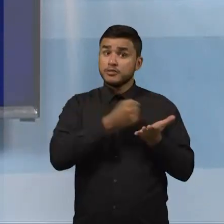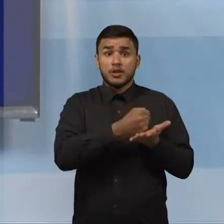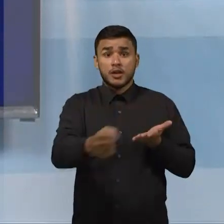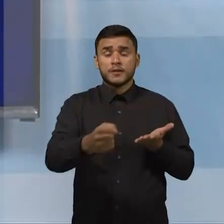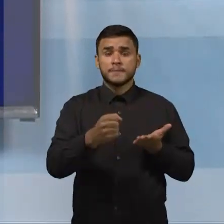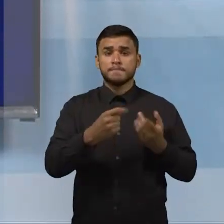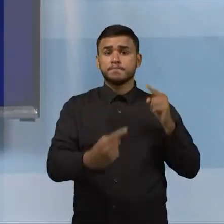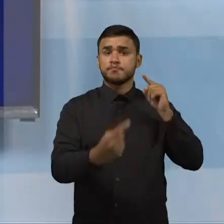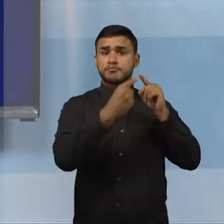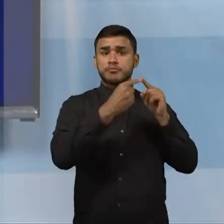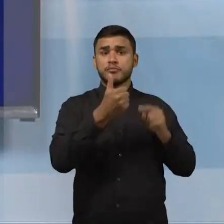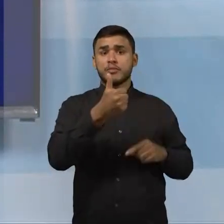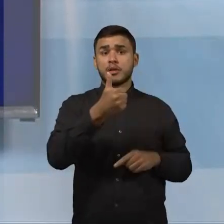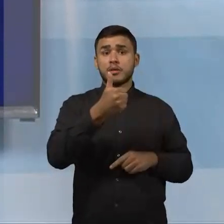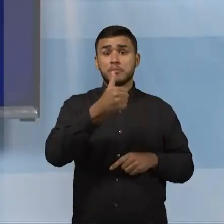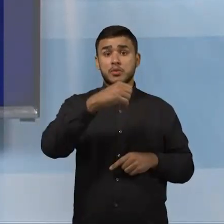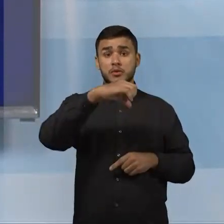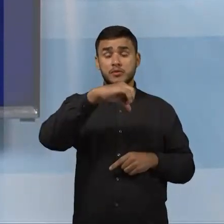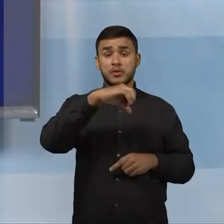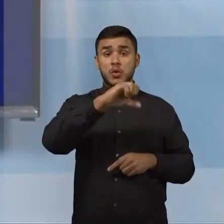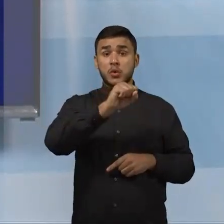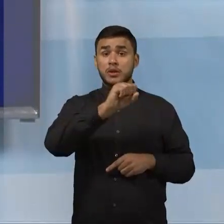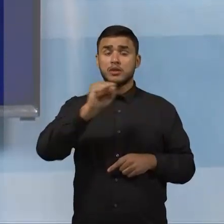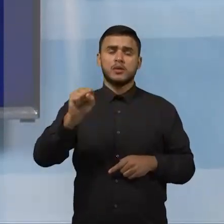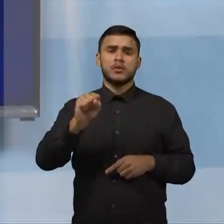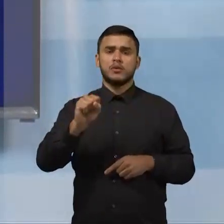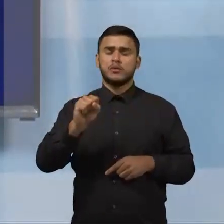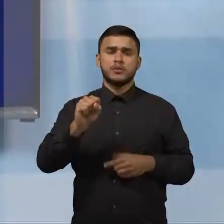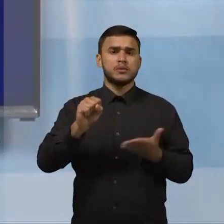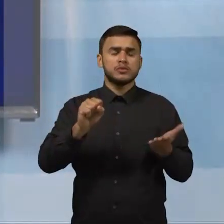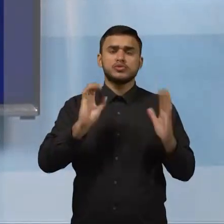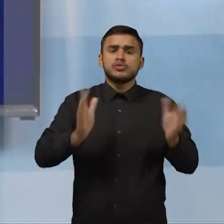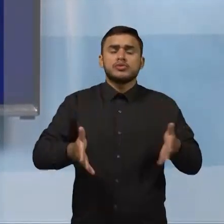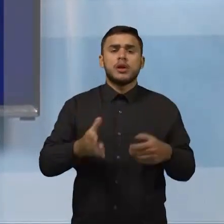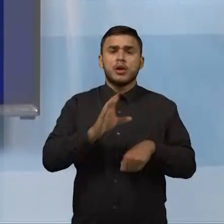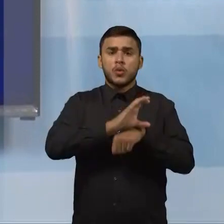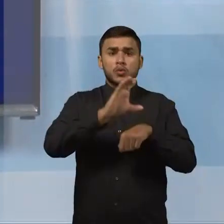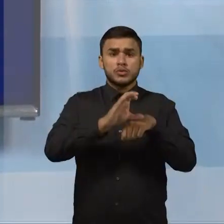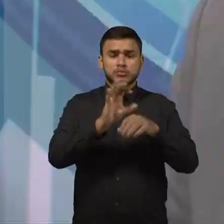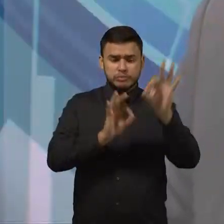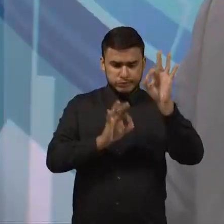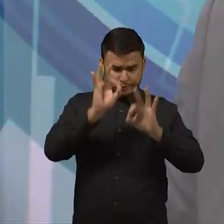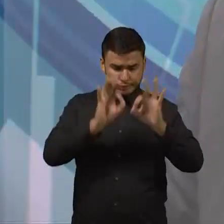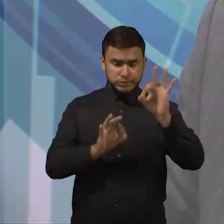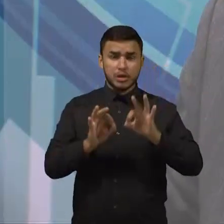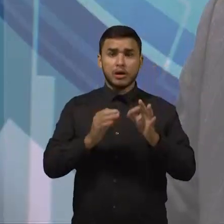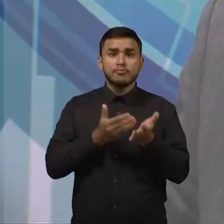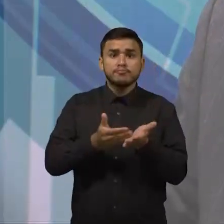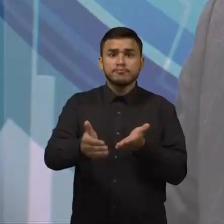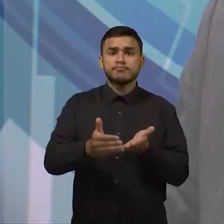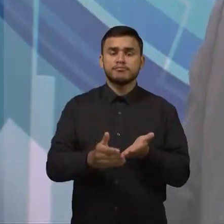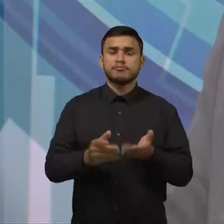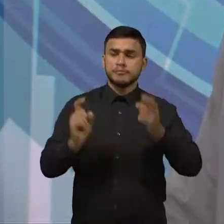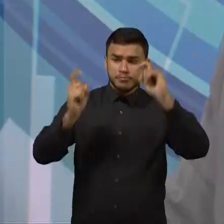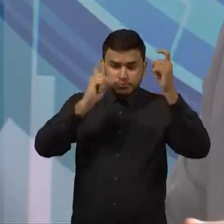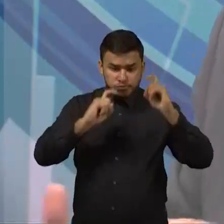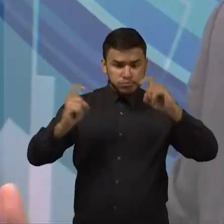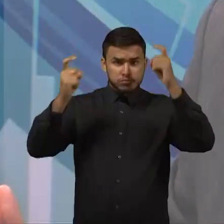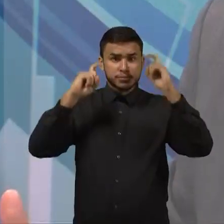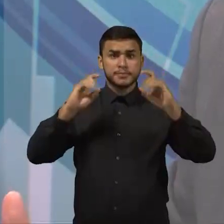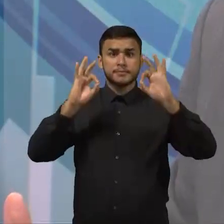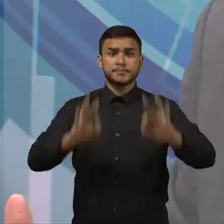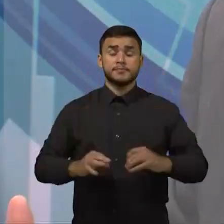foi em 87, 88, quando nós estávamos fazendo a nossa Constituição. Aquele foi o momento que discutiu isso. Então,